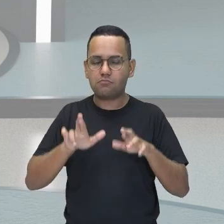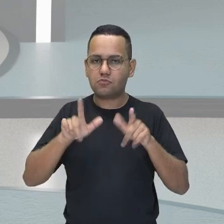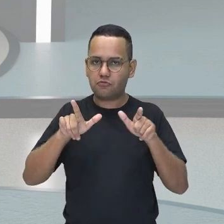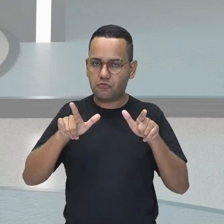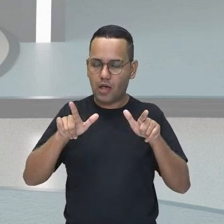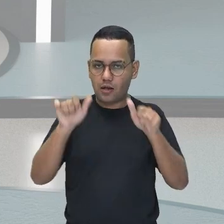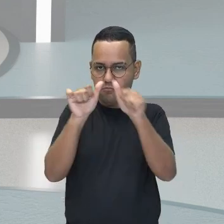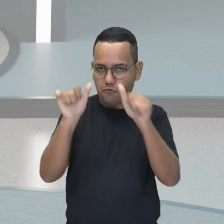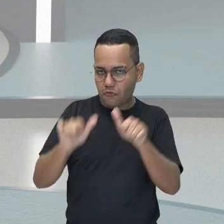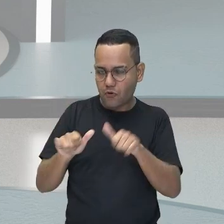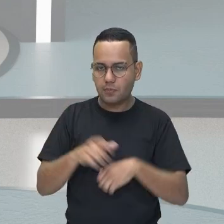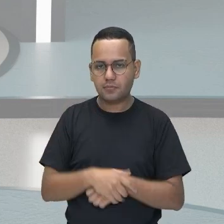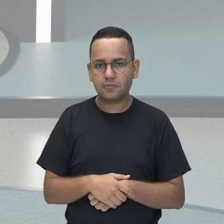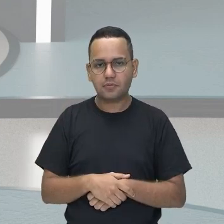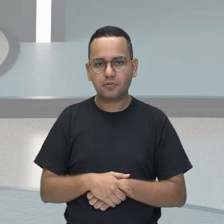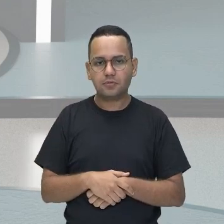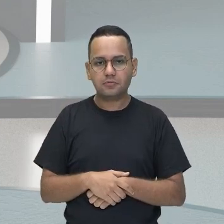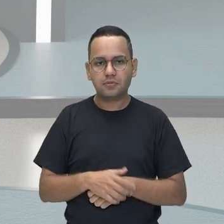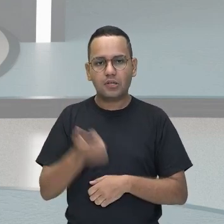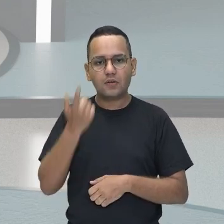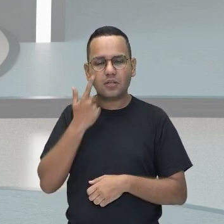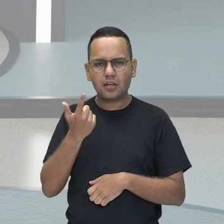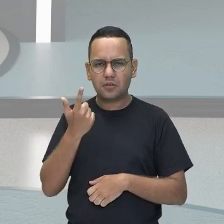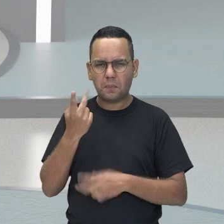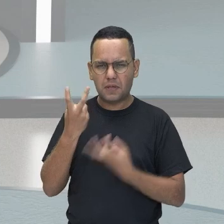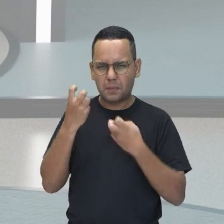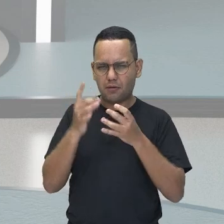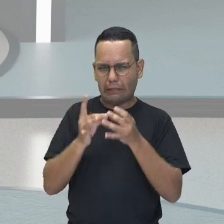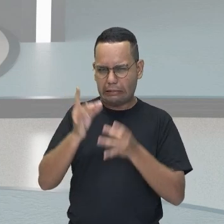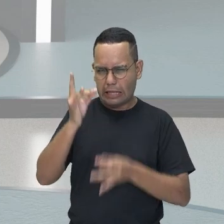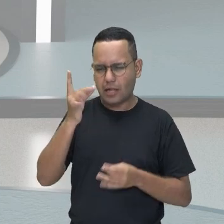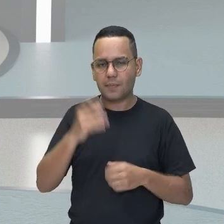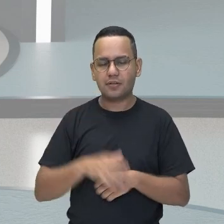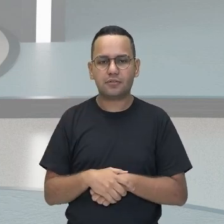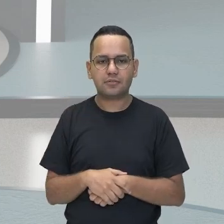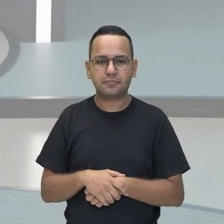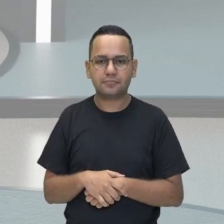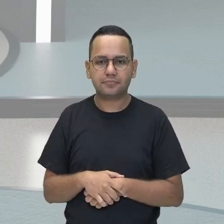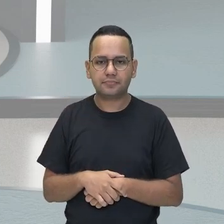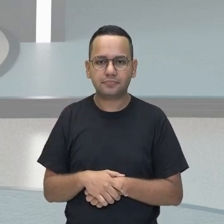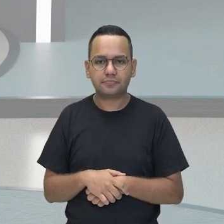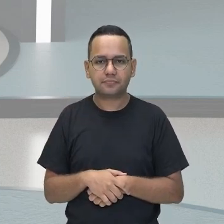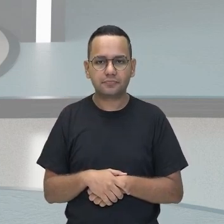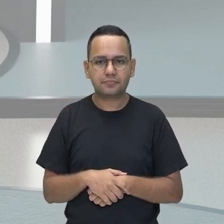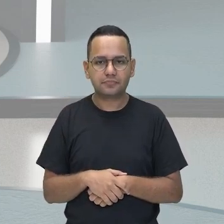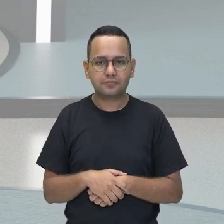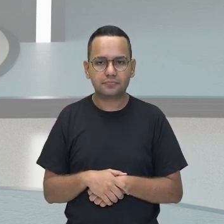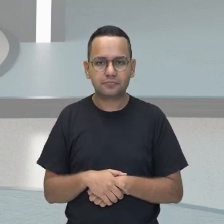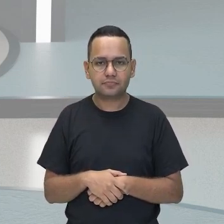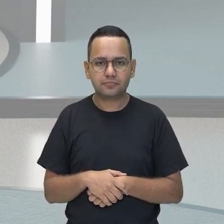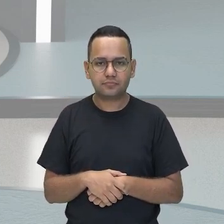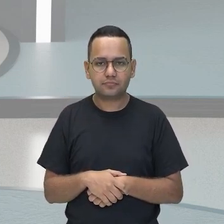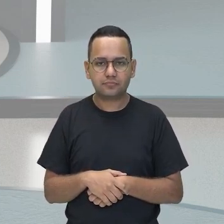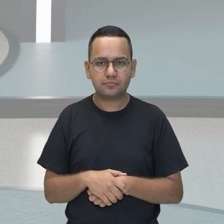vai ter a oportunidade de visualizar um pouquinho mais próximo esse desnível, né? Esse